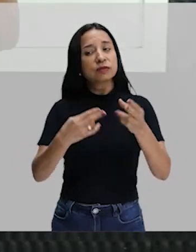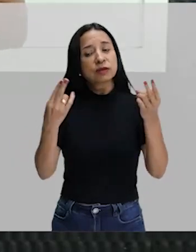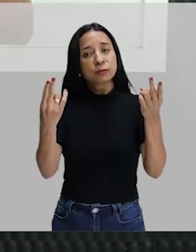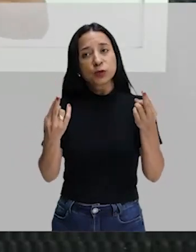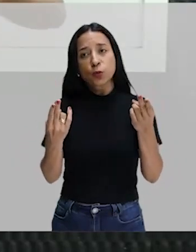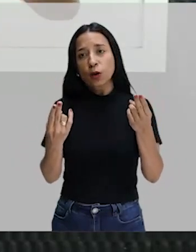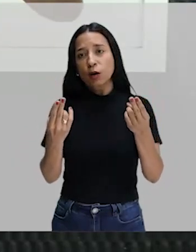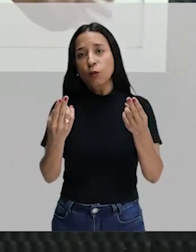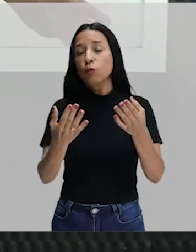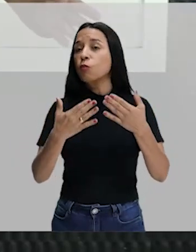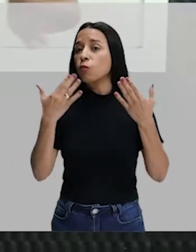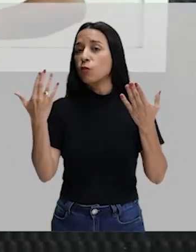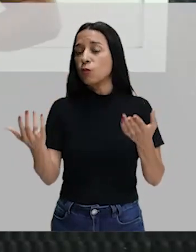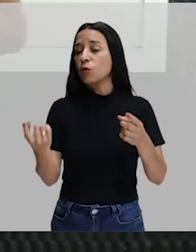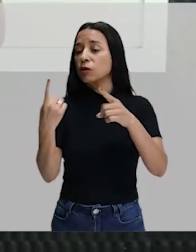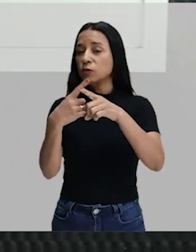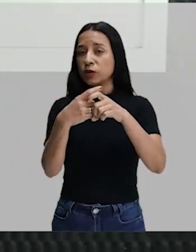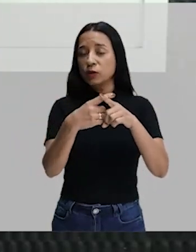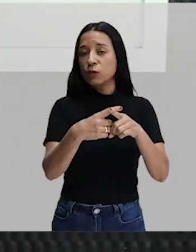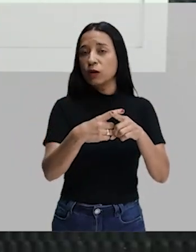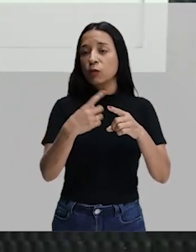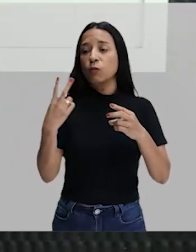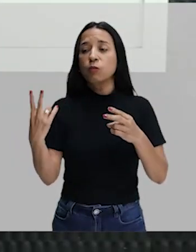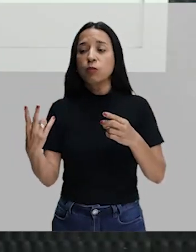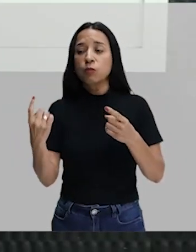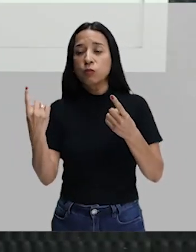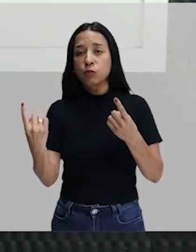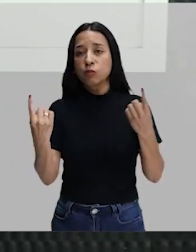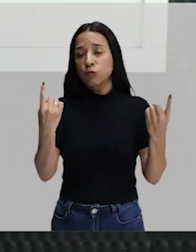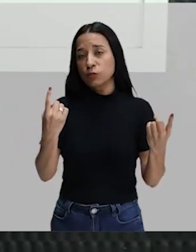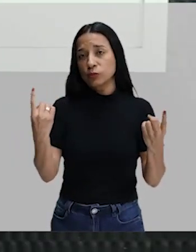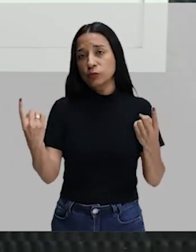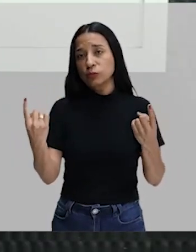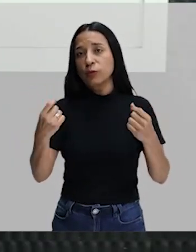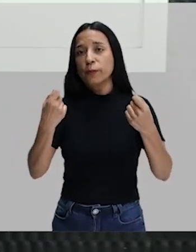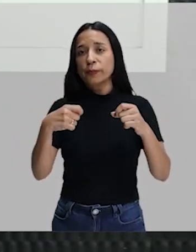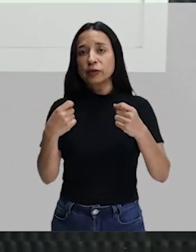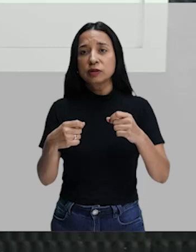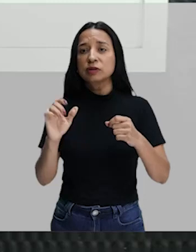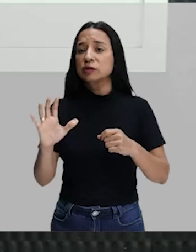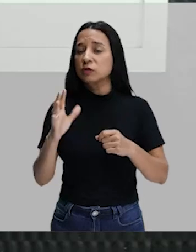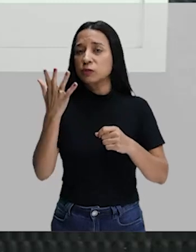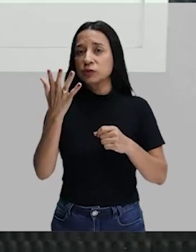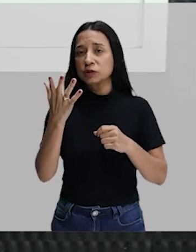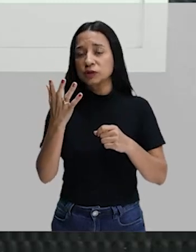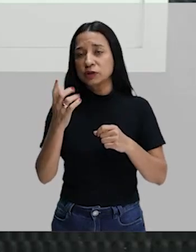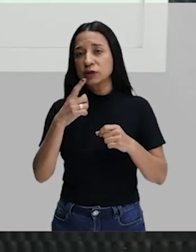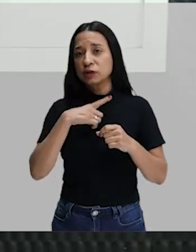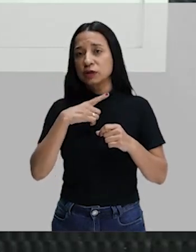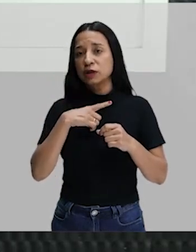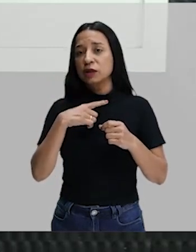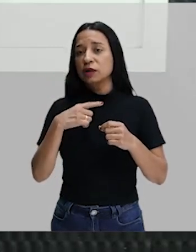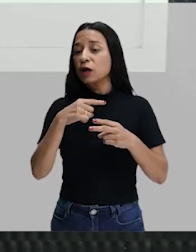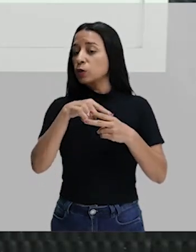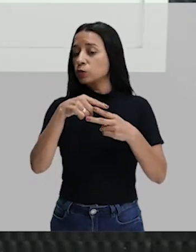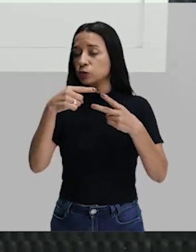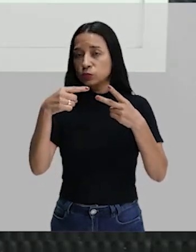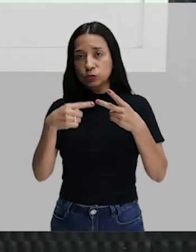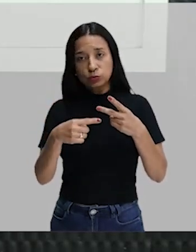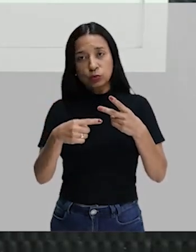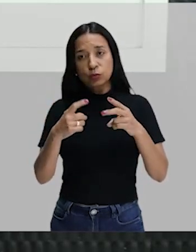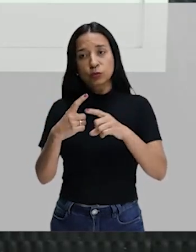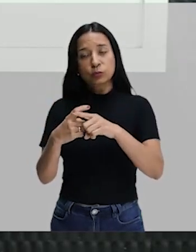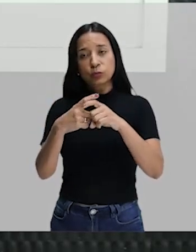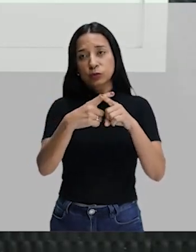é idêntico a um outro polinômio? Certo? O que precisa acontecer para que eu tenha dois polinômios que